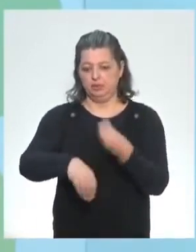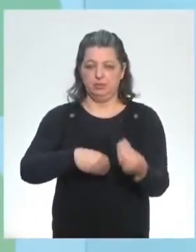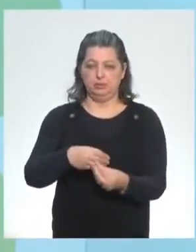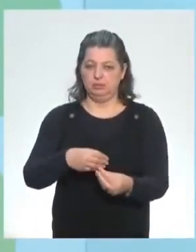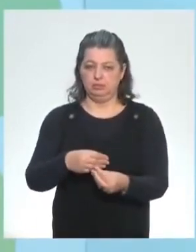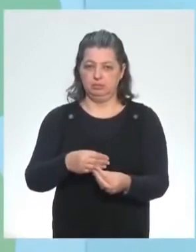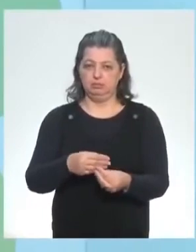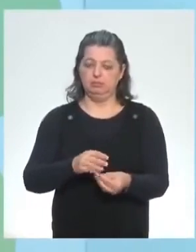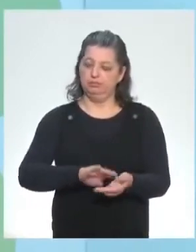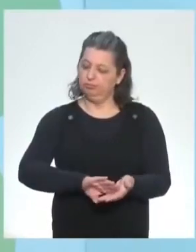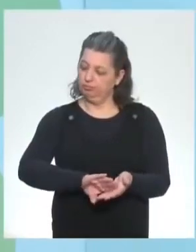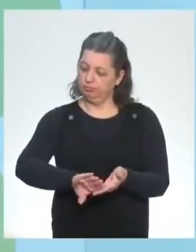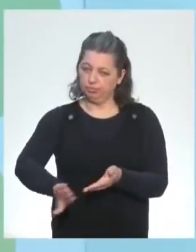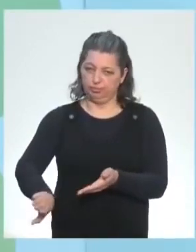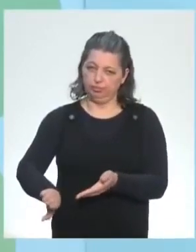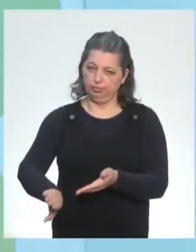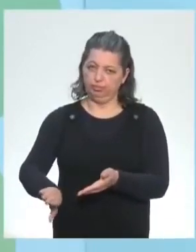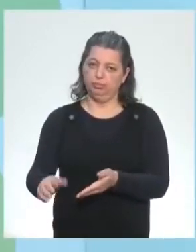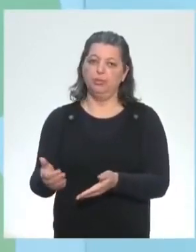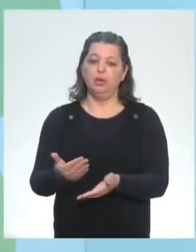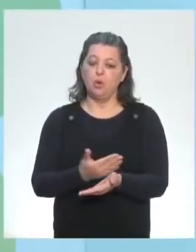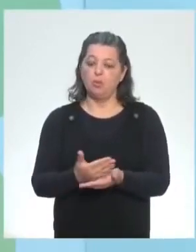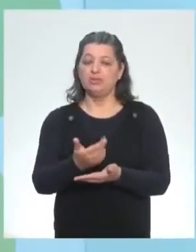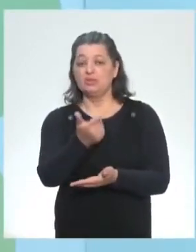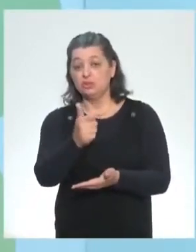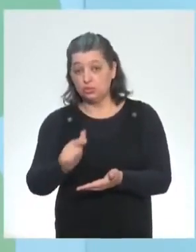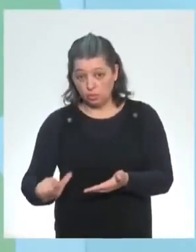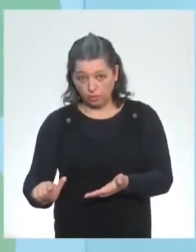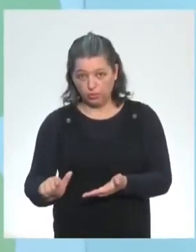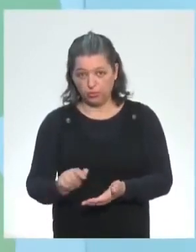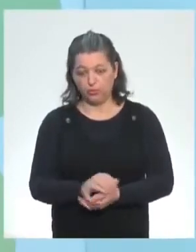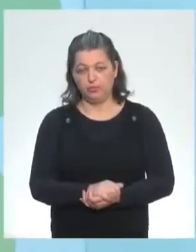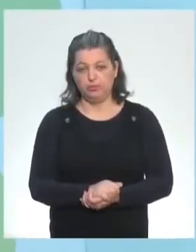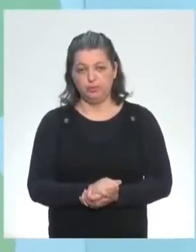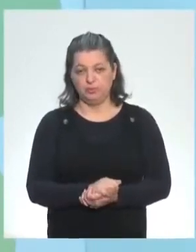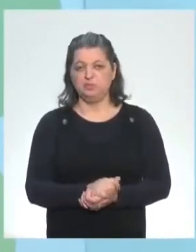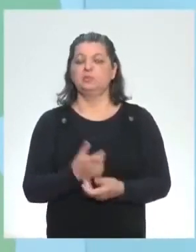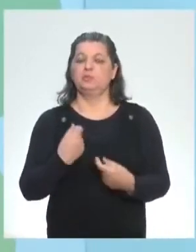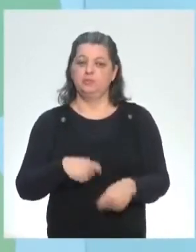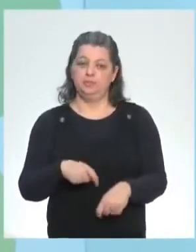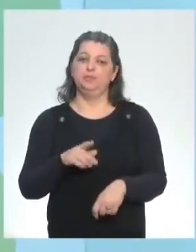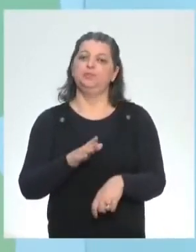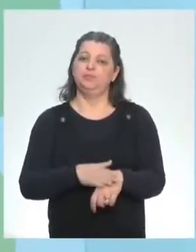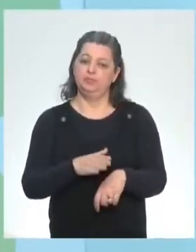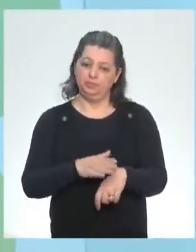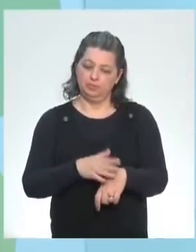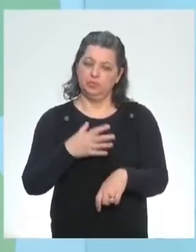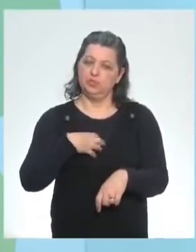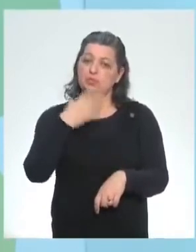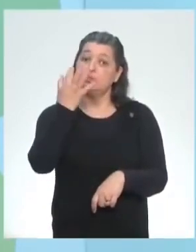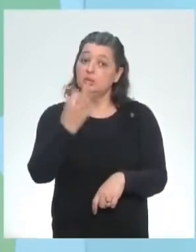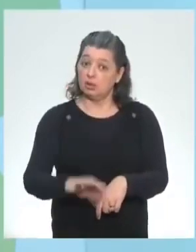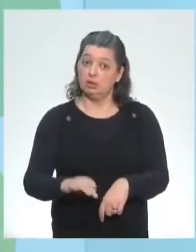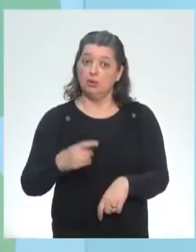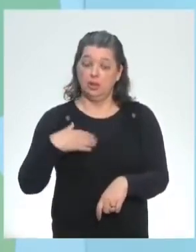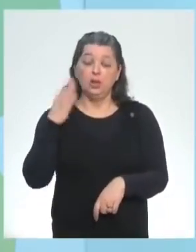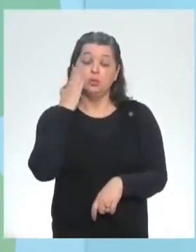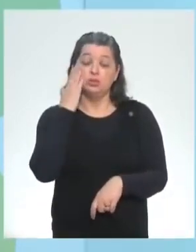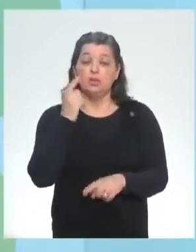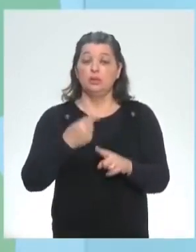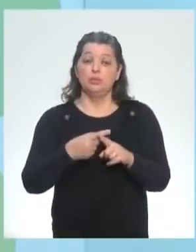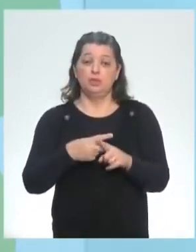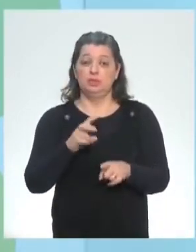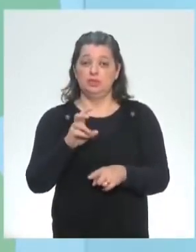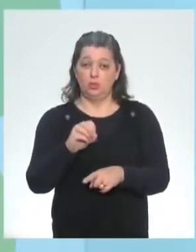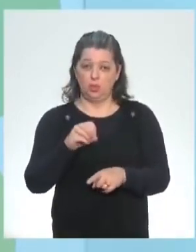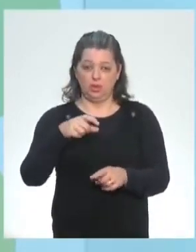todo o material e começaria de novo. Então, tem que fazer a precisão certinha. Eu sei que dá 50 gotinhas,